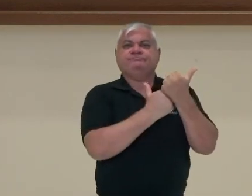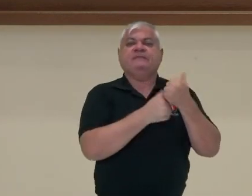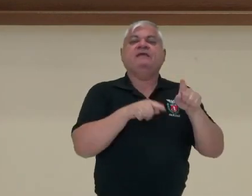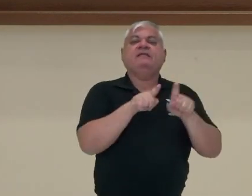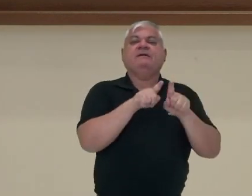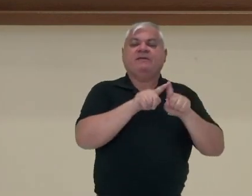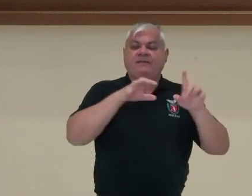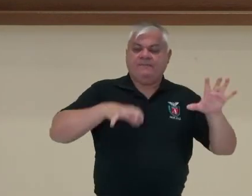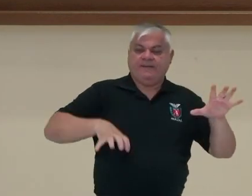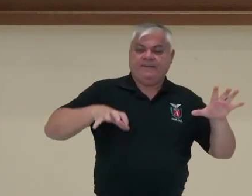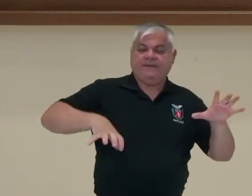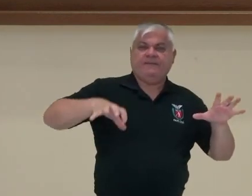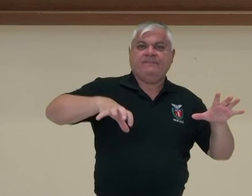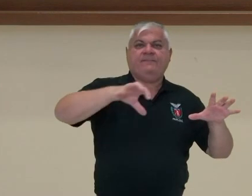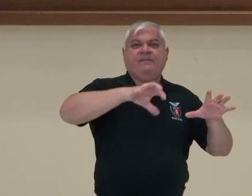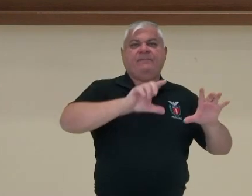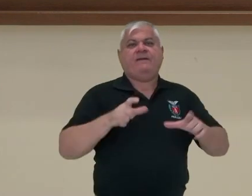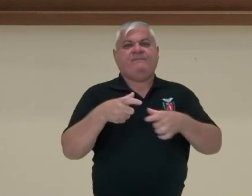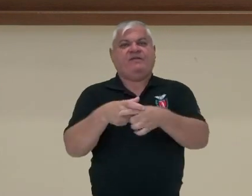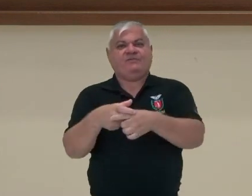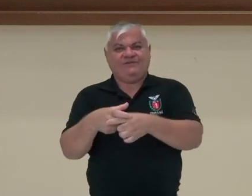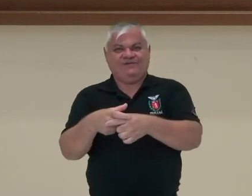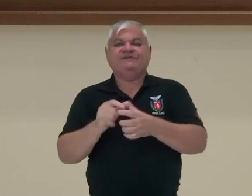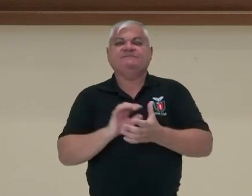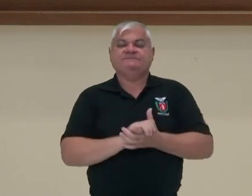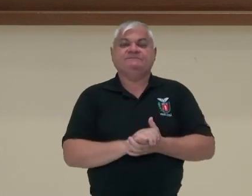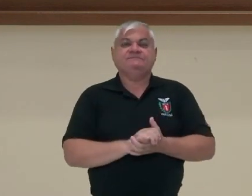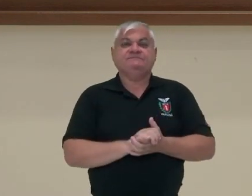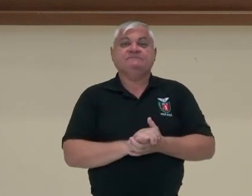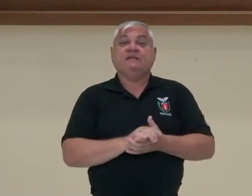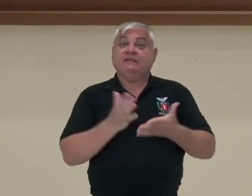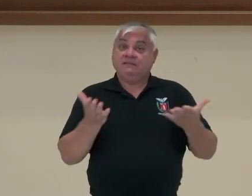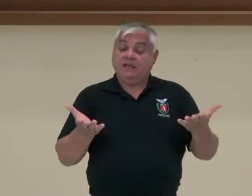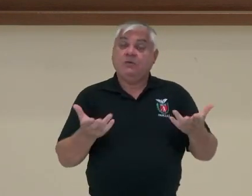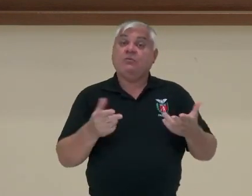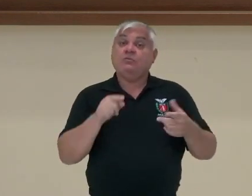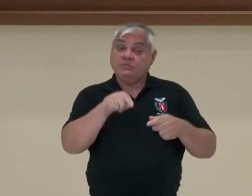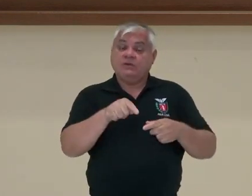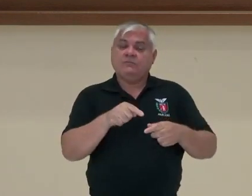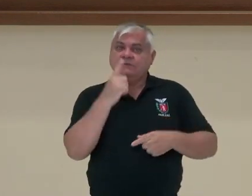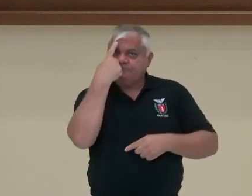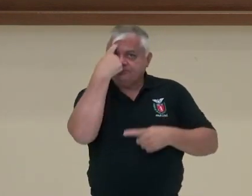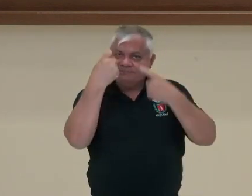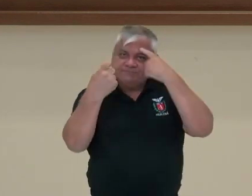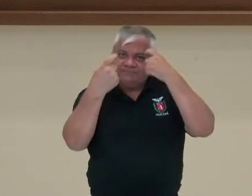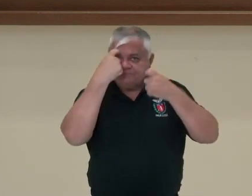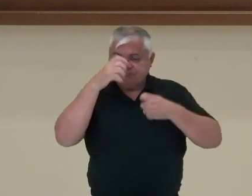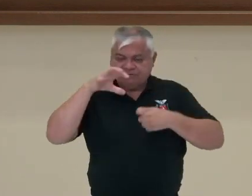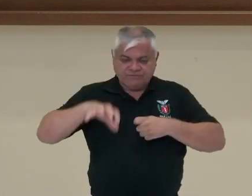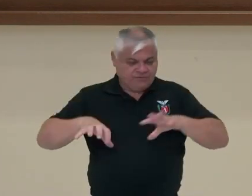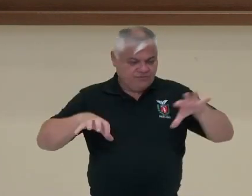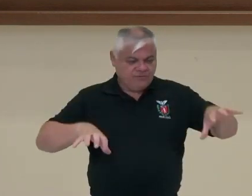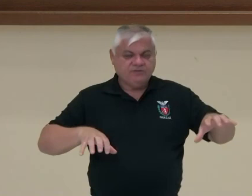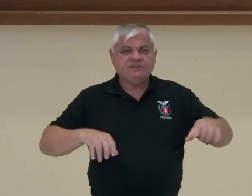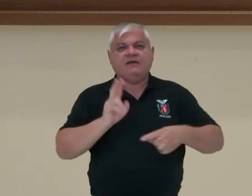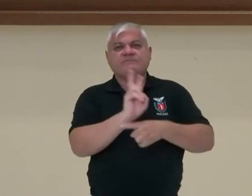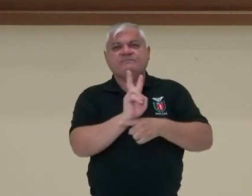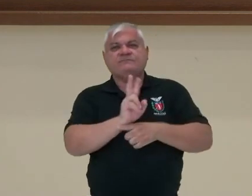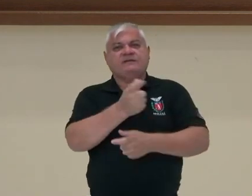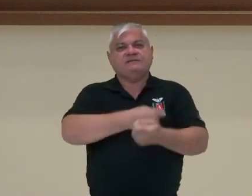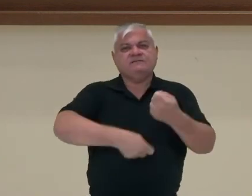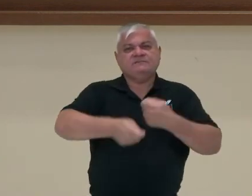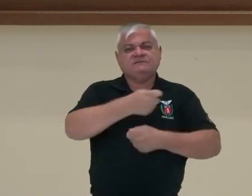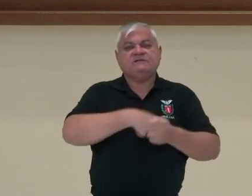capitanias gerais, que eram territórios menores, tá? E através desses dois órgãos, então, eles administravam.